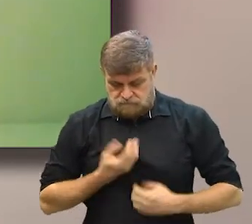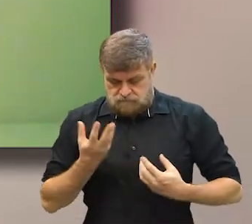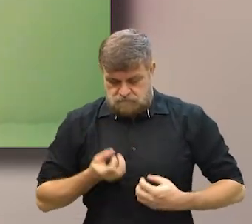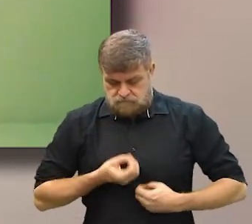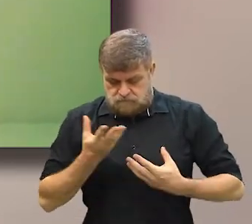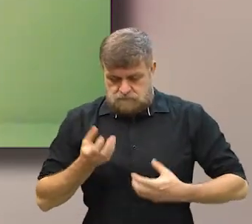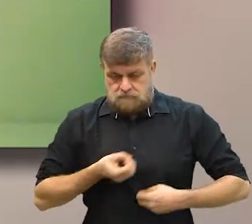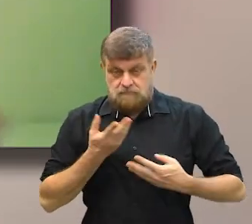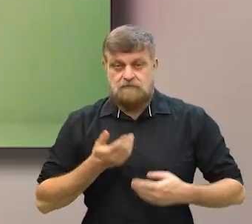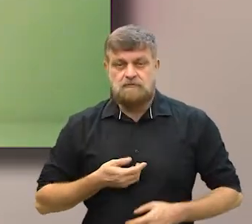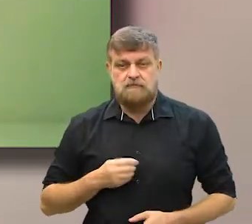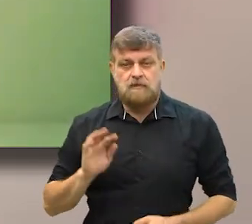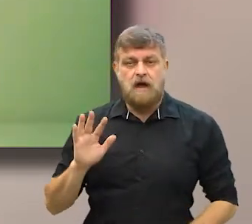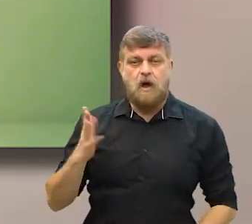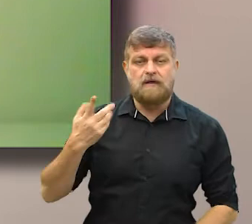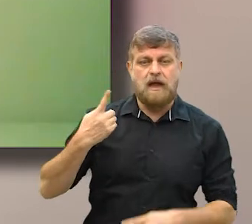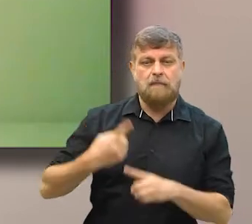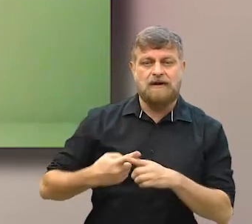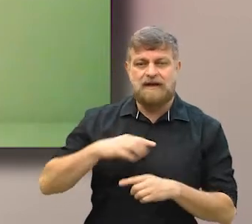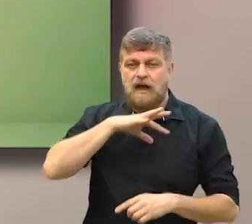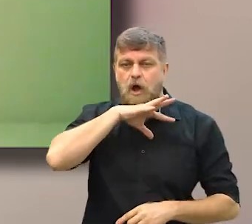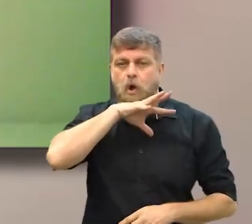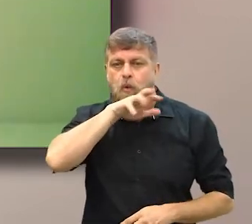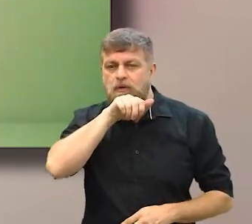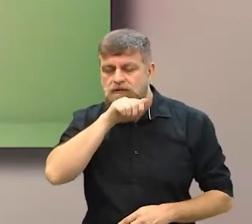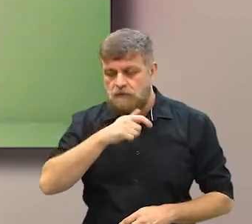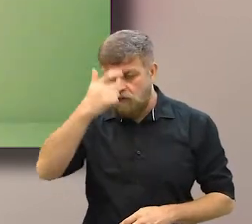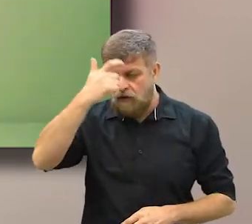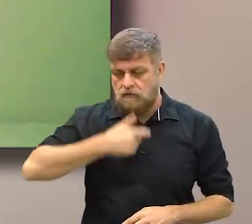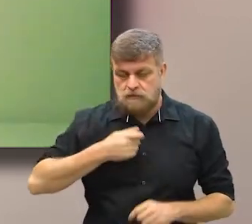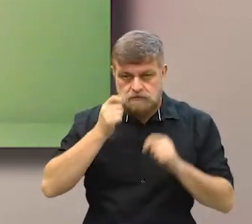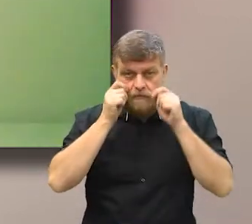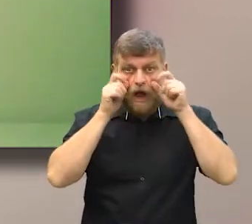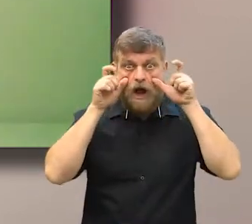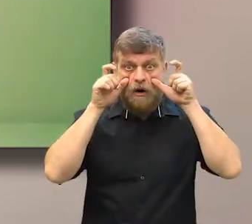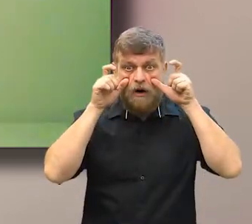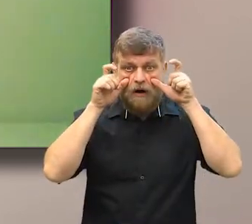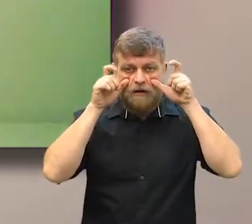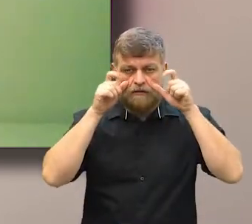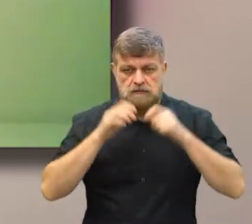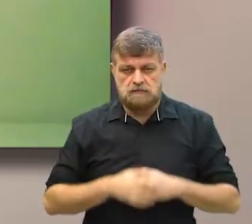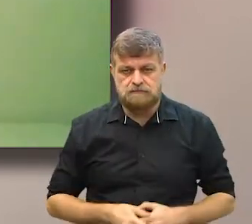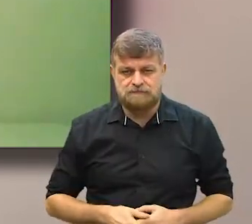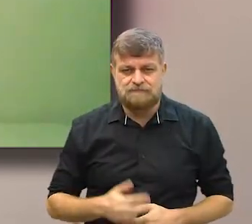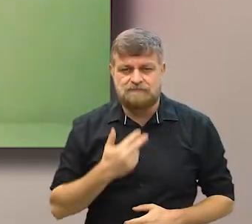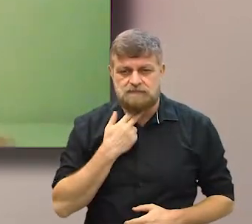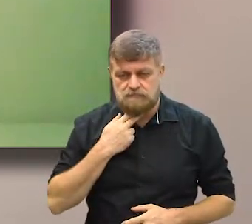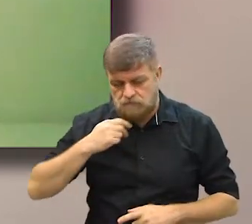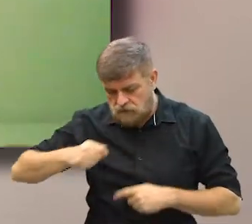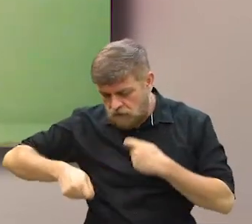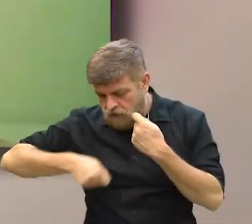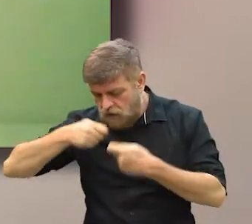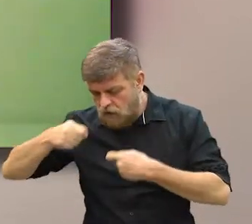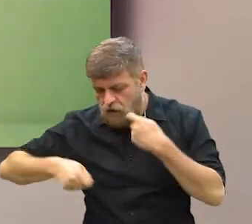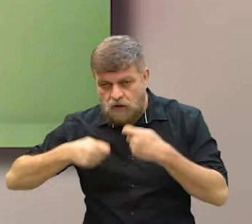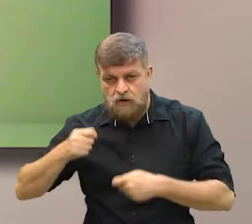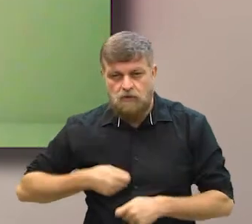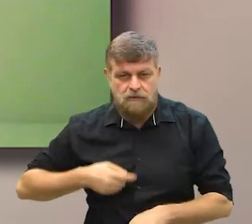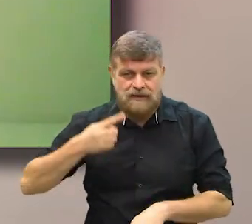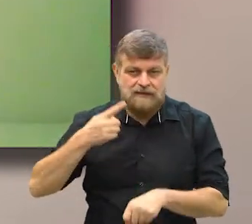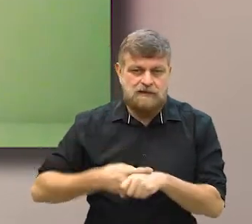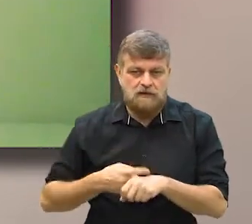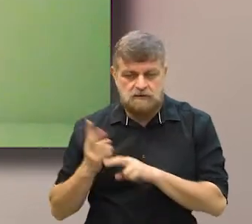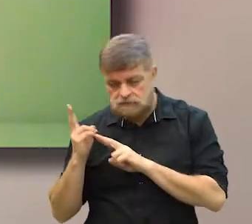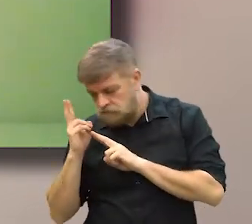só podem existir com o animal, com o indivíduo acordado. Ninguém come em